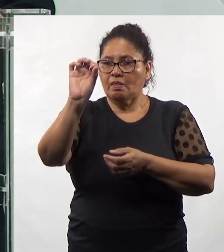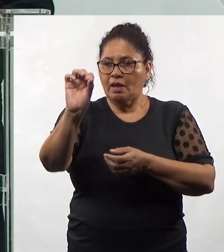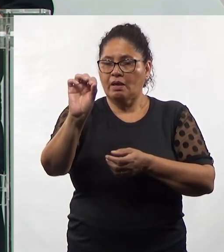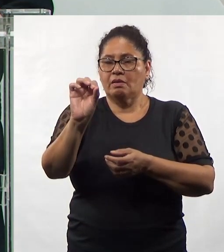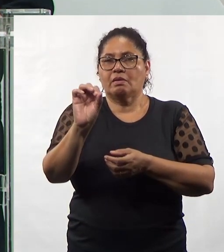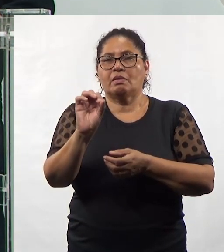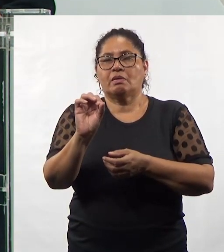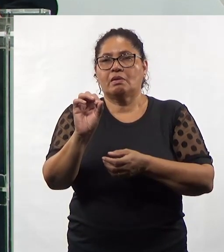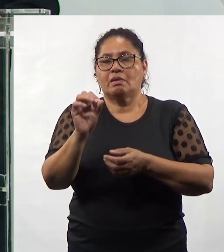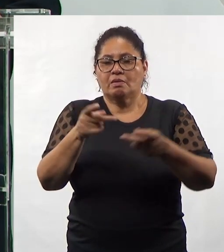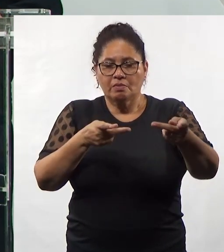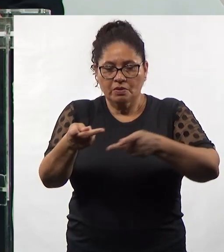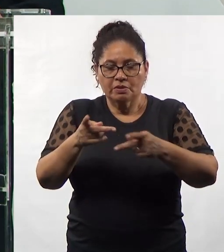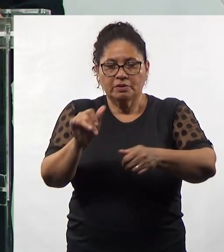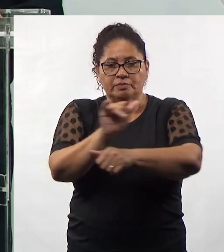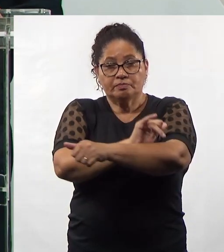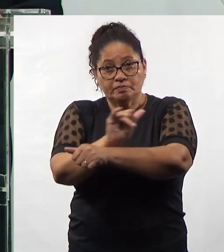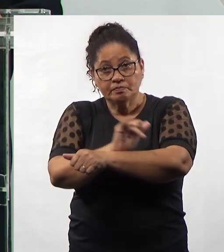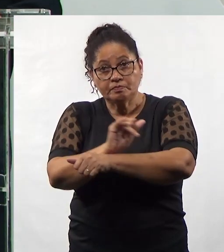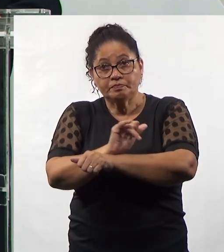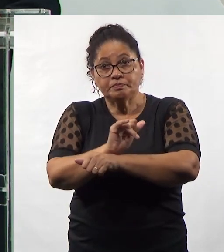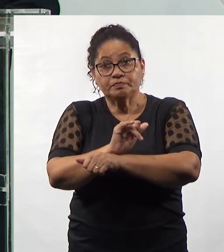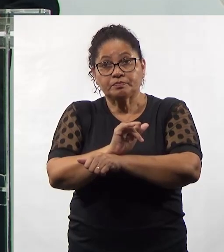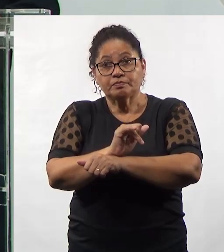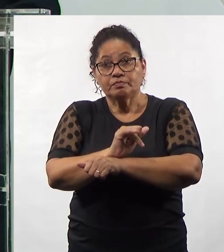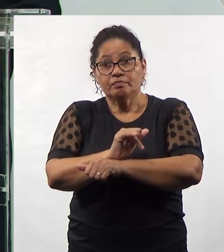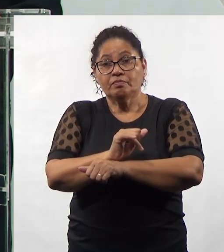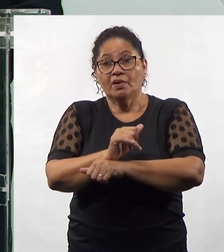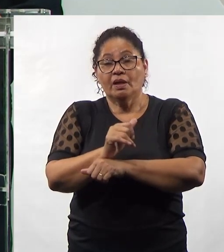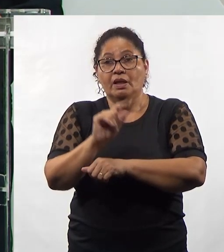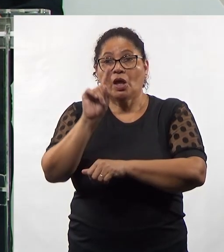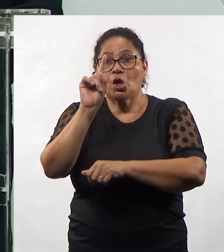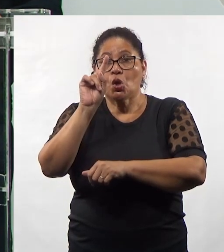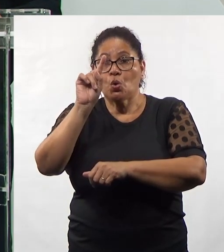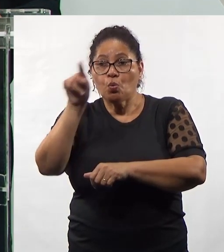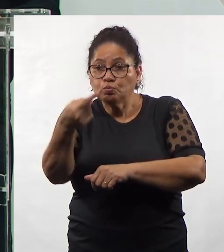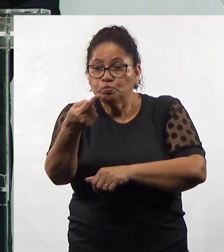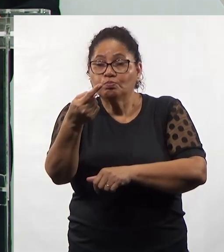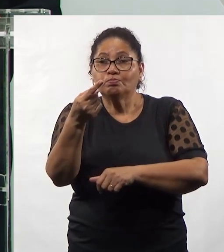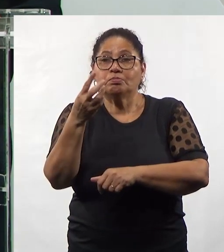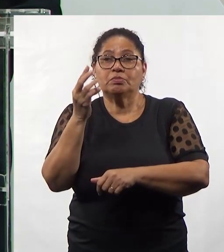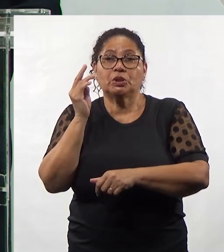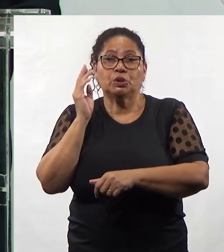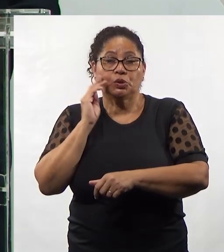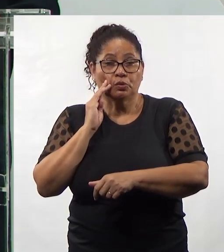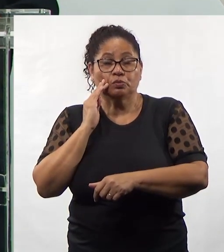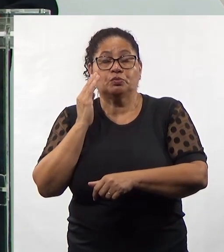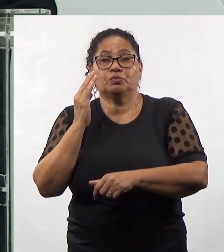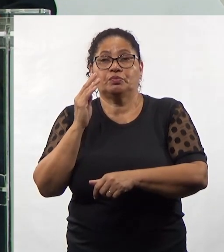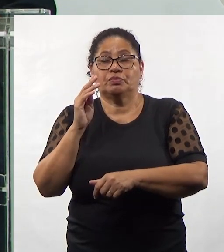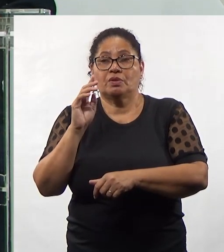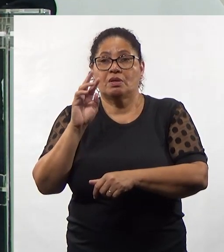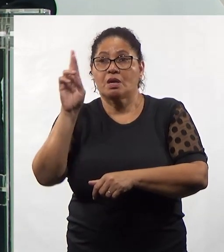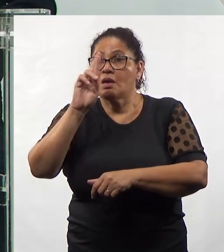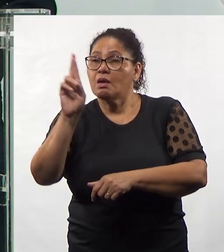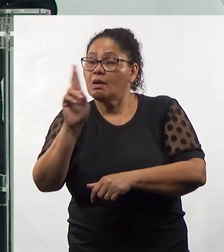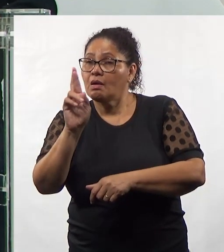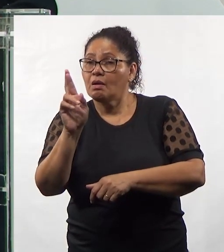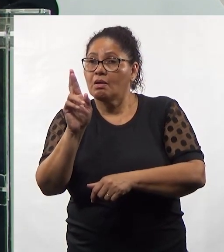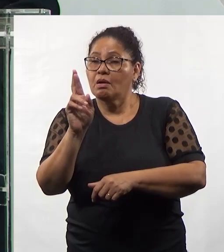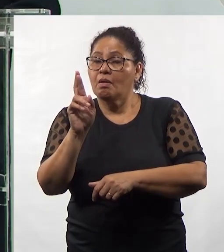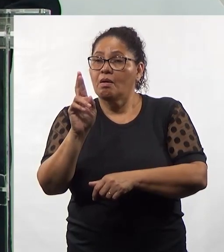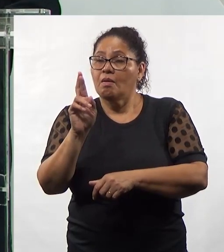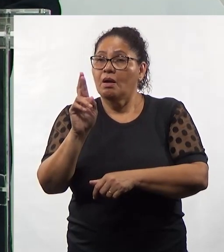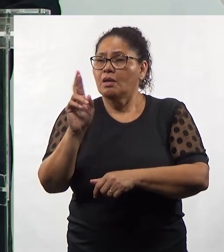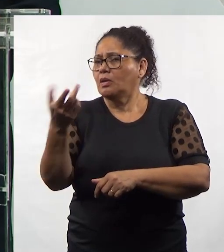estratégicos. Dentre esses 10 projetos estratégicos, nós limitamos a R$1 milhão o orçamento para cada um. Mas